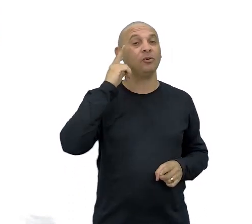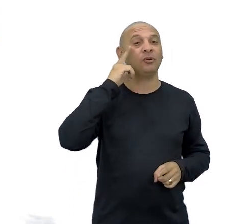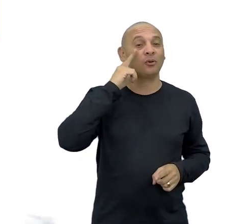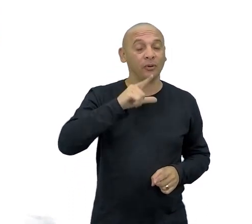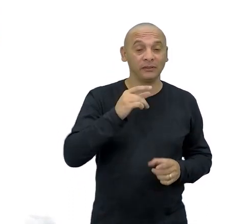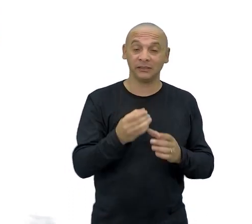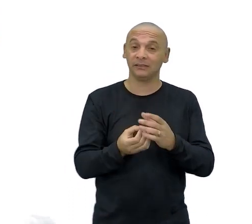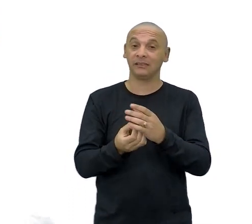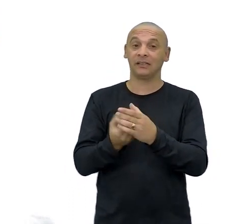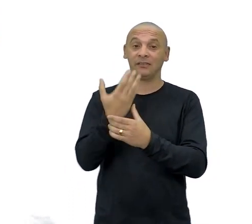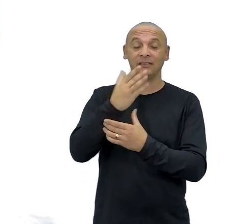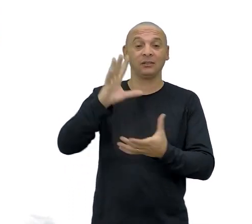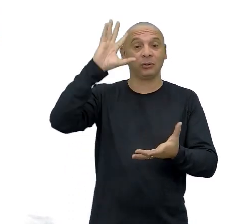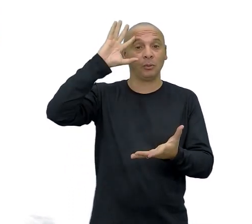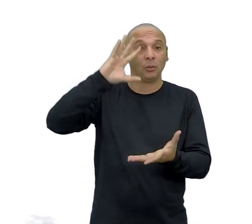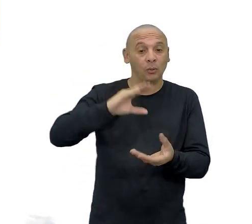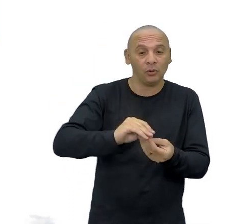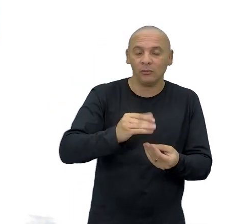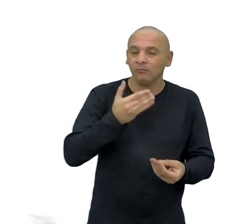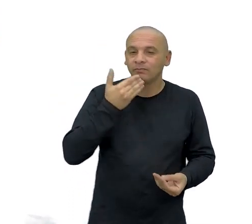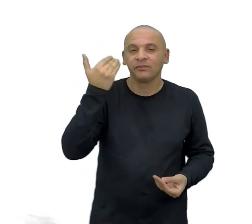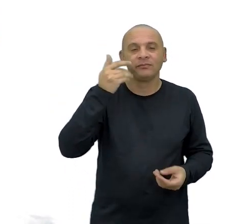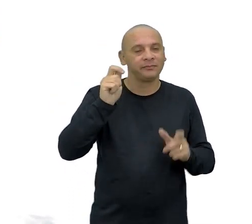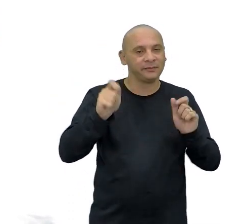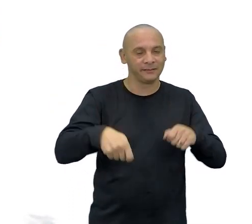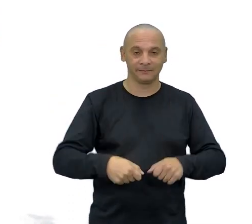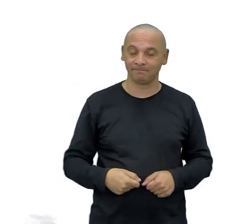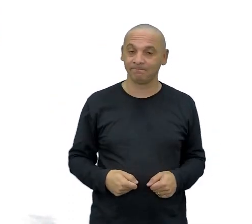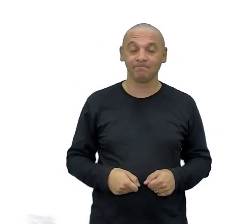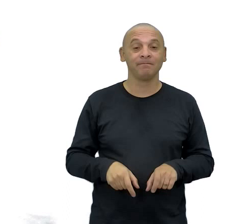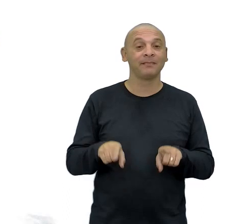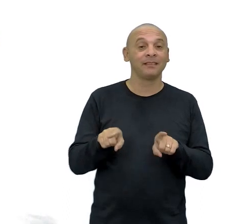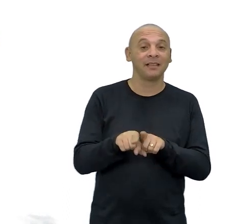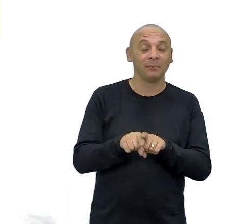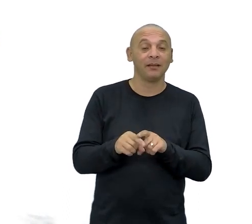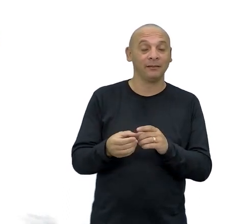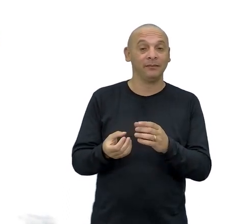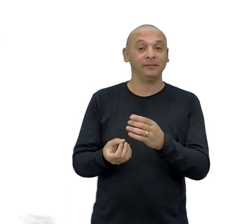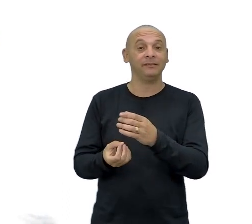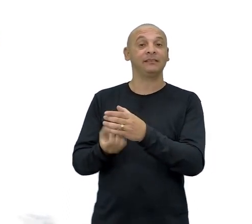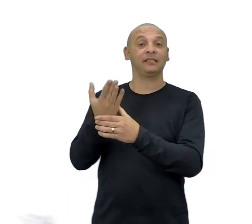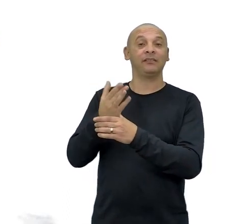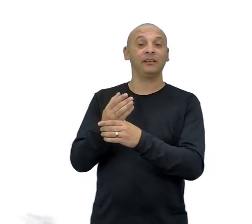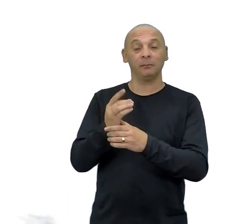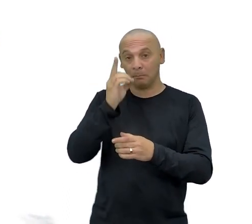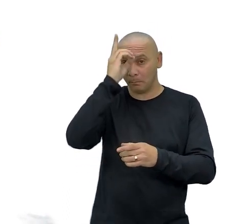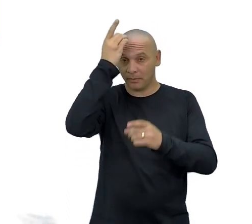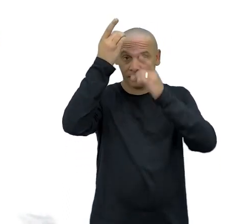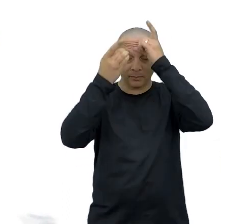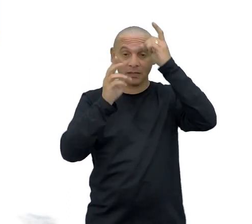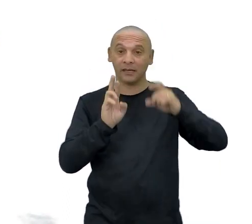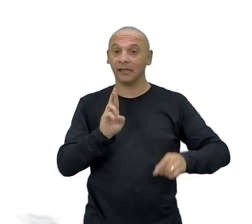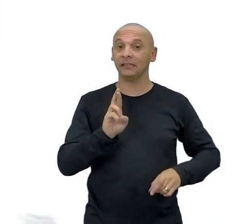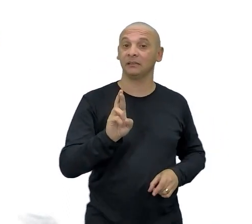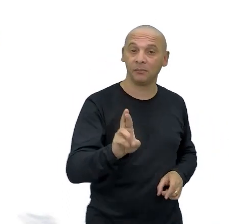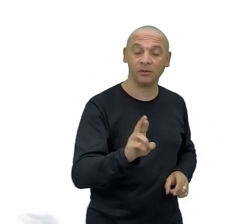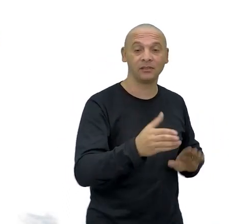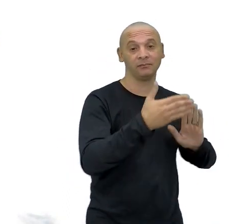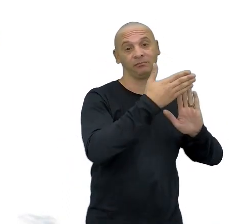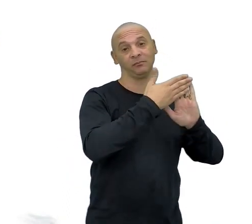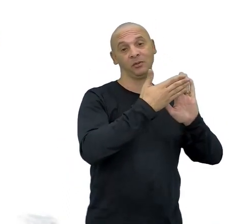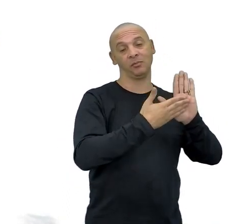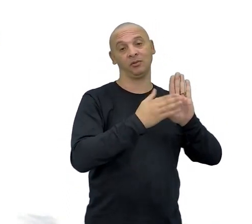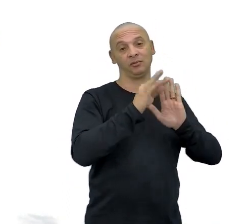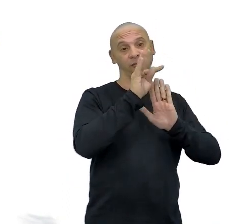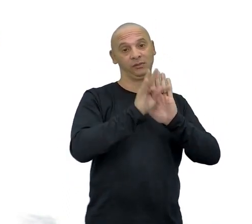uma elaboração de um resumo com mais facilidade. E formulação de respostas para as perguntas propostas no texto em